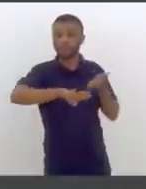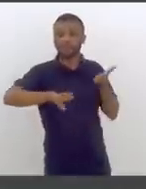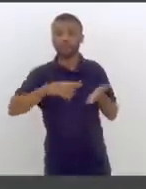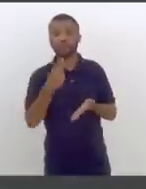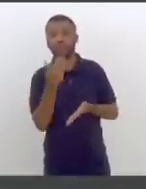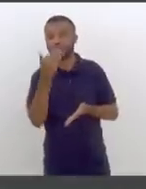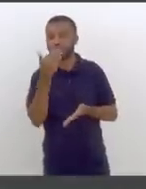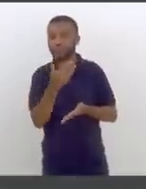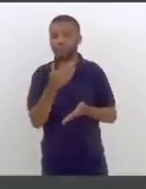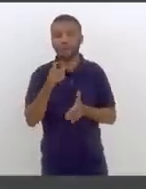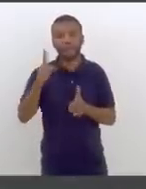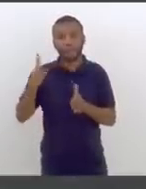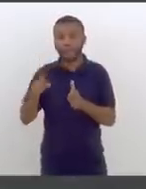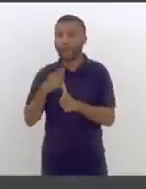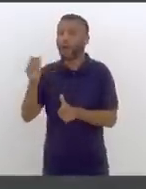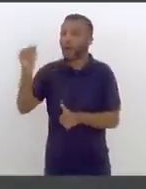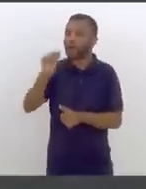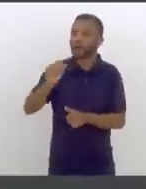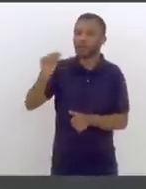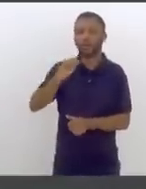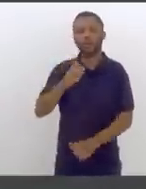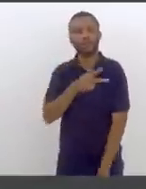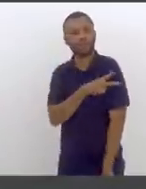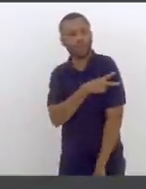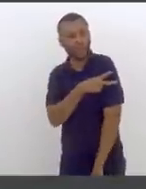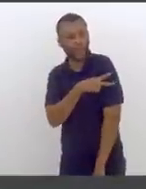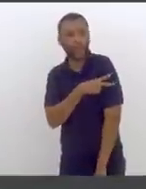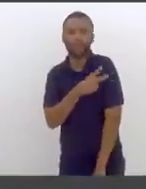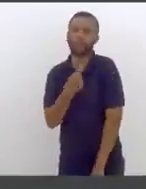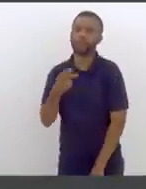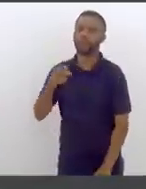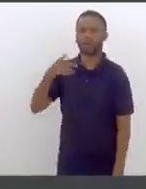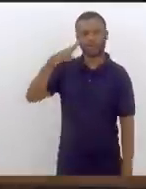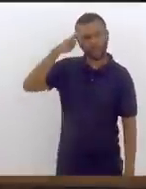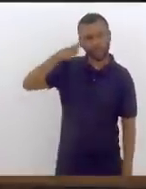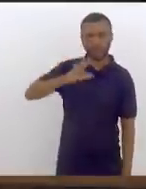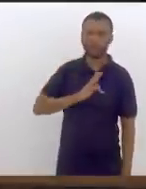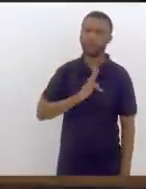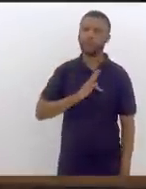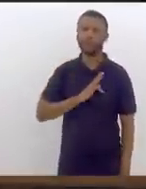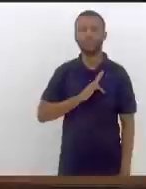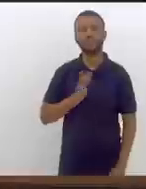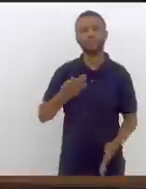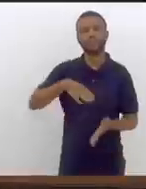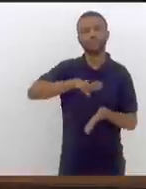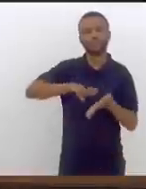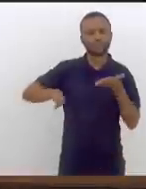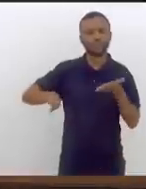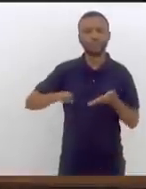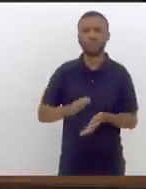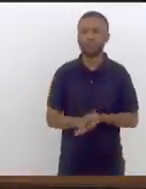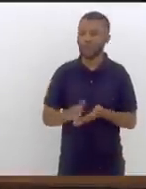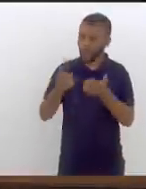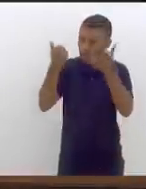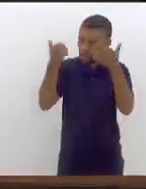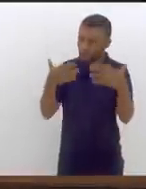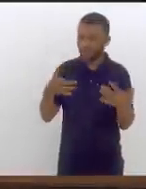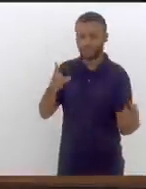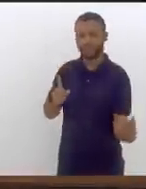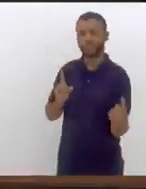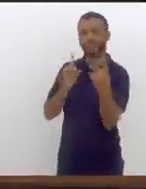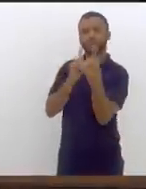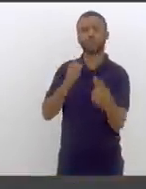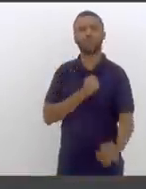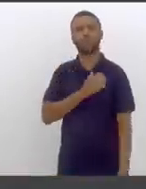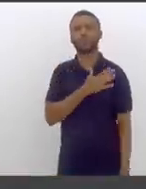a primeira associação de cabo de soldados da Polícia Mas sabe por que acontece seis vezes foi expulso eu vou falar e vou falar na frente do Coronel